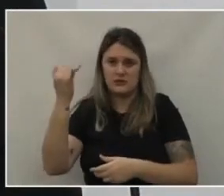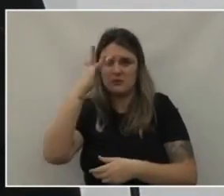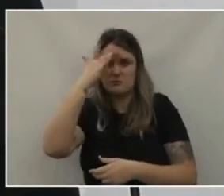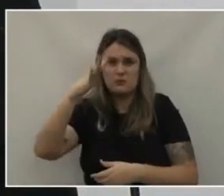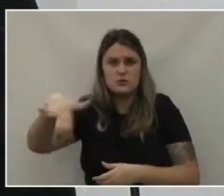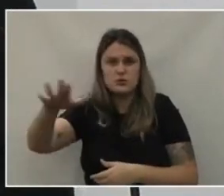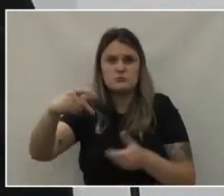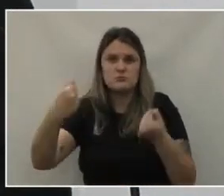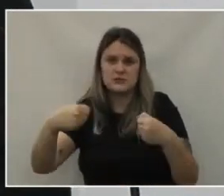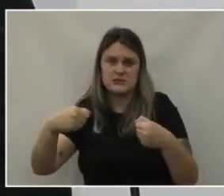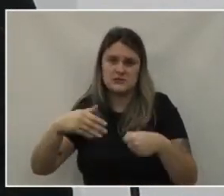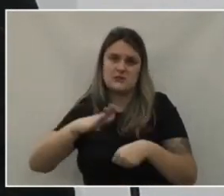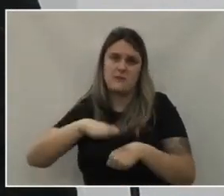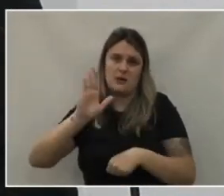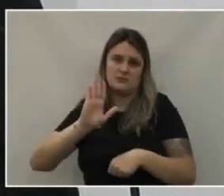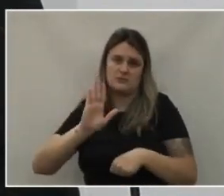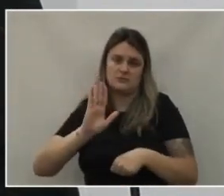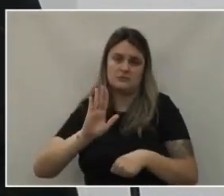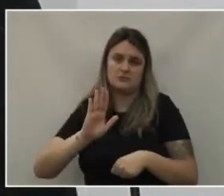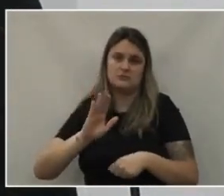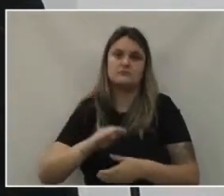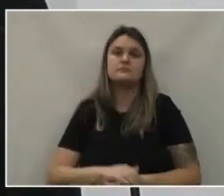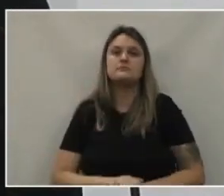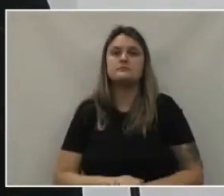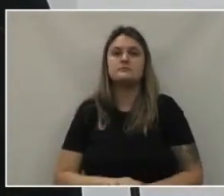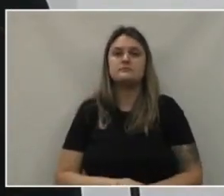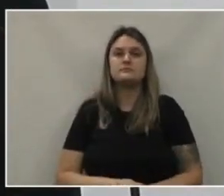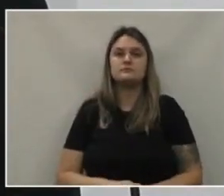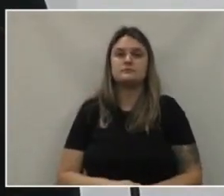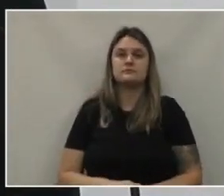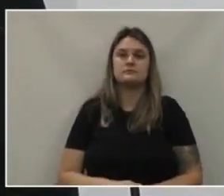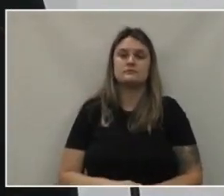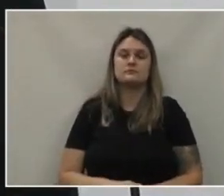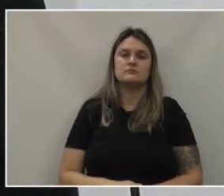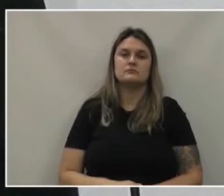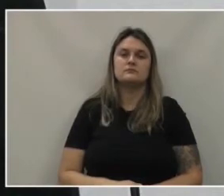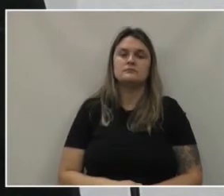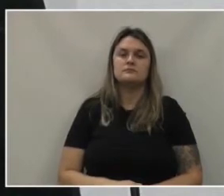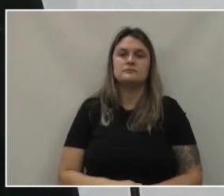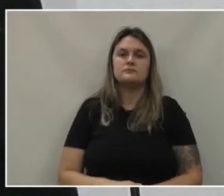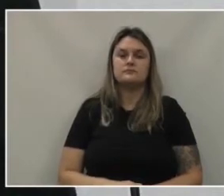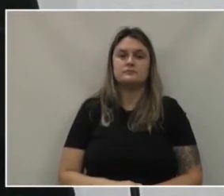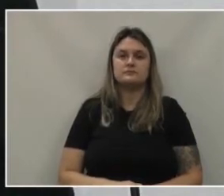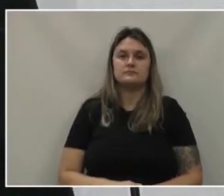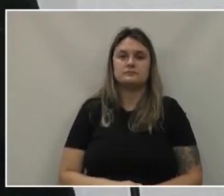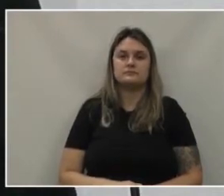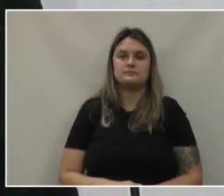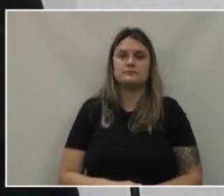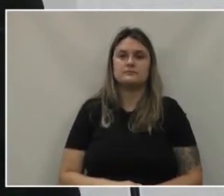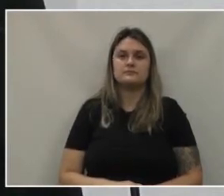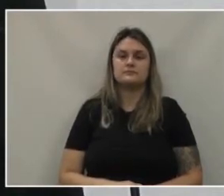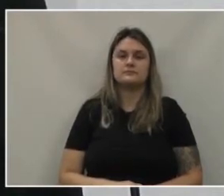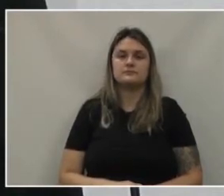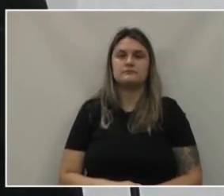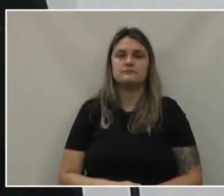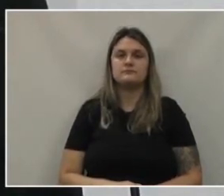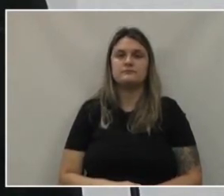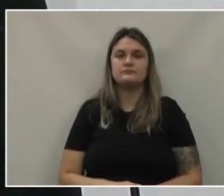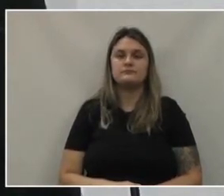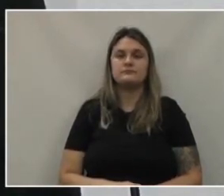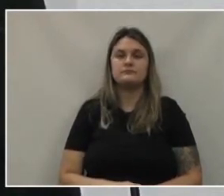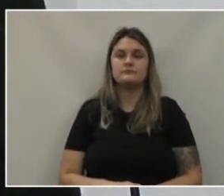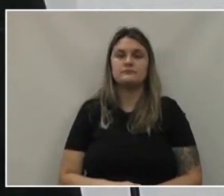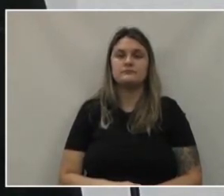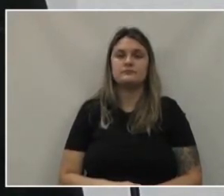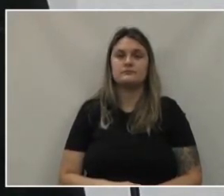munícipes pedem e pedem para nós estarmos agindo junto às secretarias competentes. E aí eu